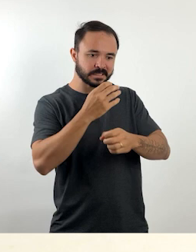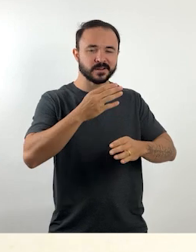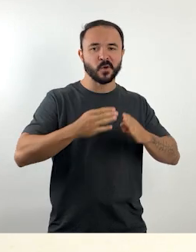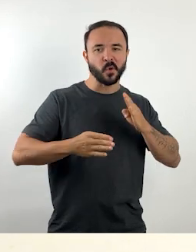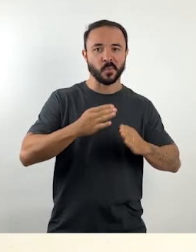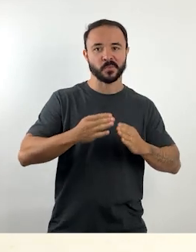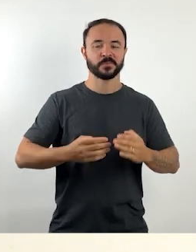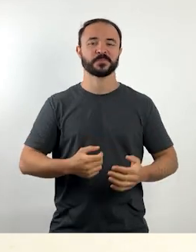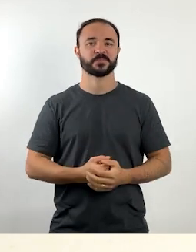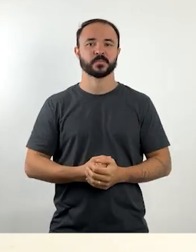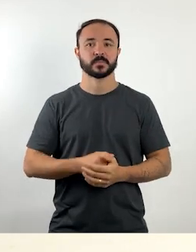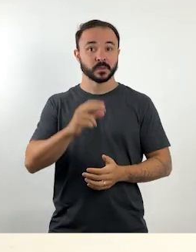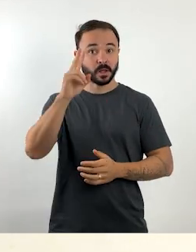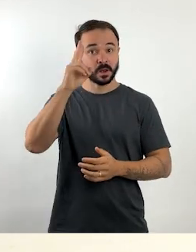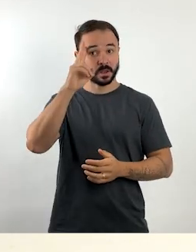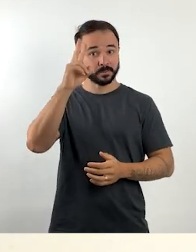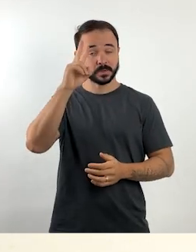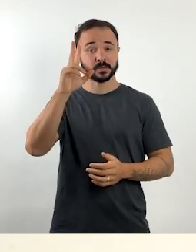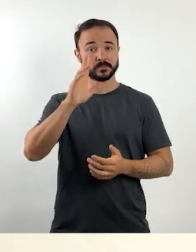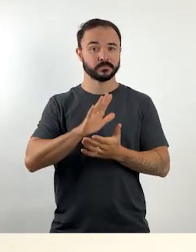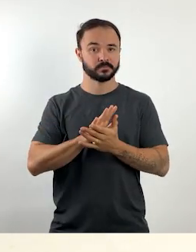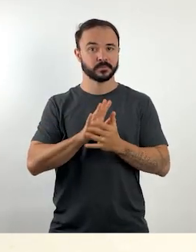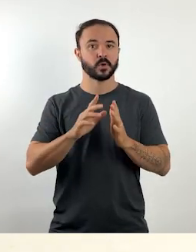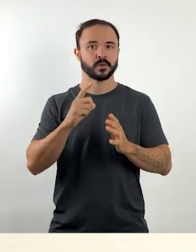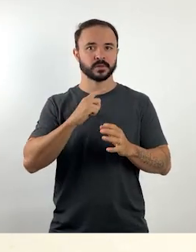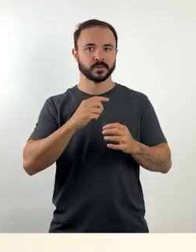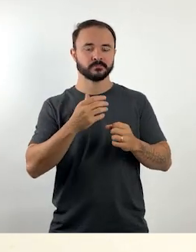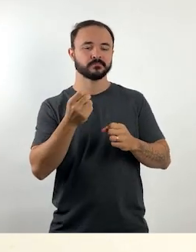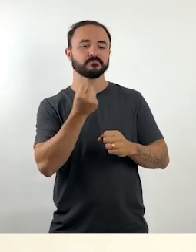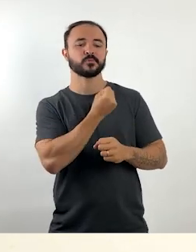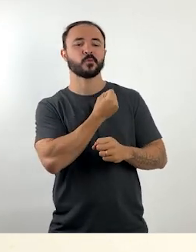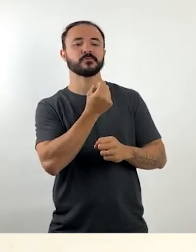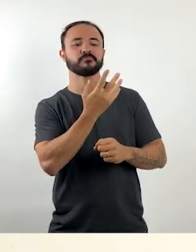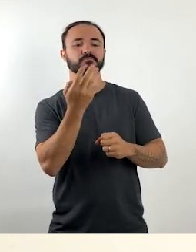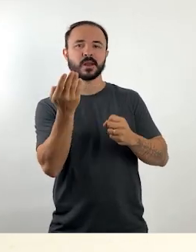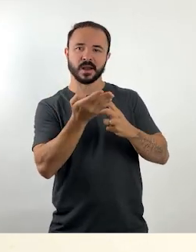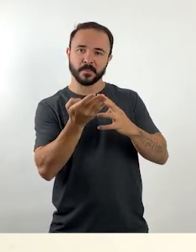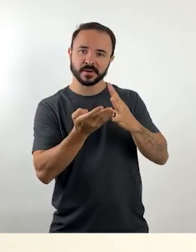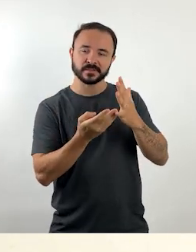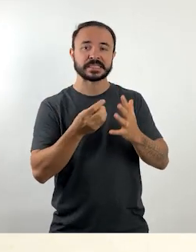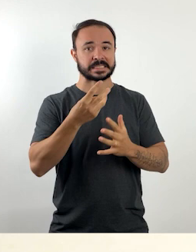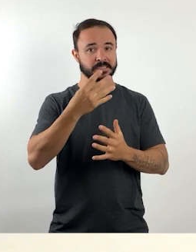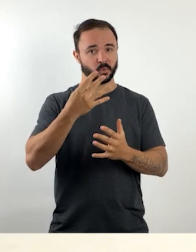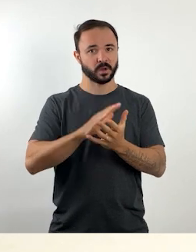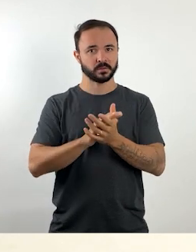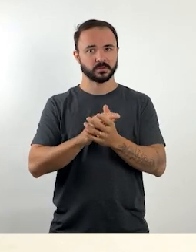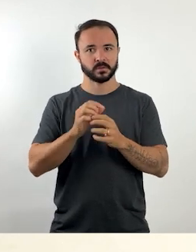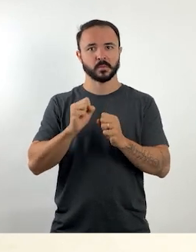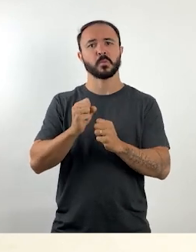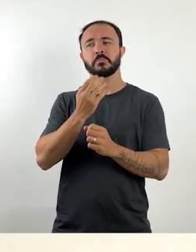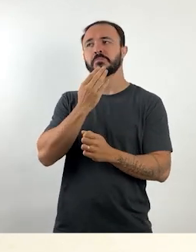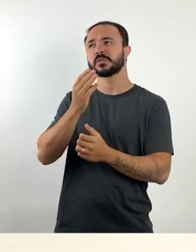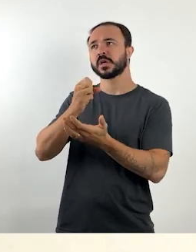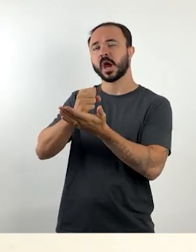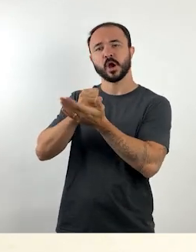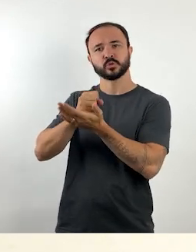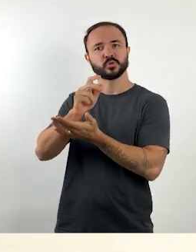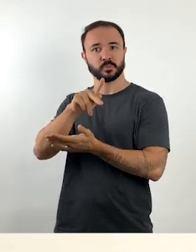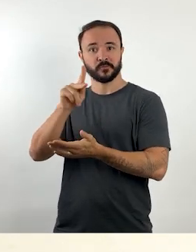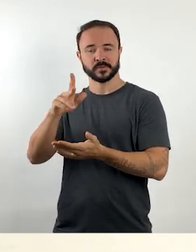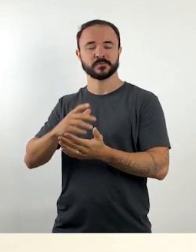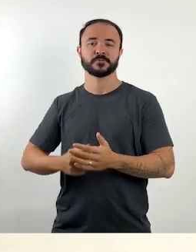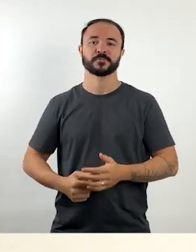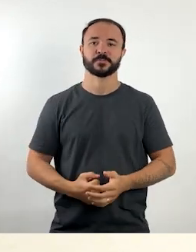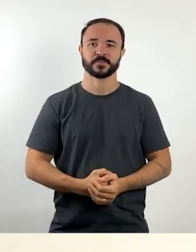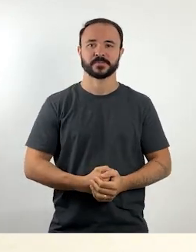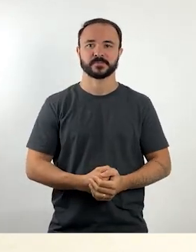montando o robô arbóreo, tá? Lembrando, a montagem está na página 34. Peça auxílio do seu professor para separar as